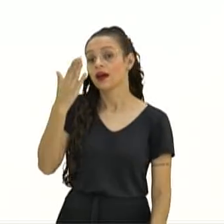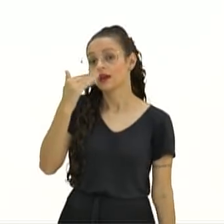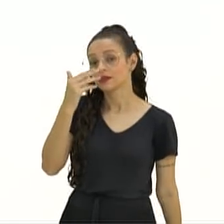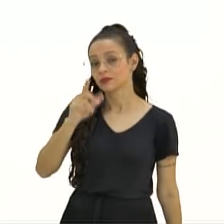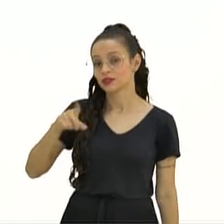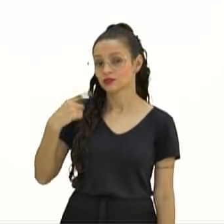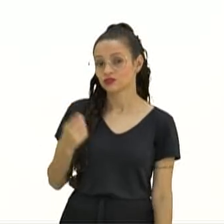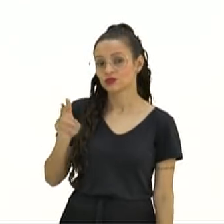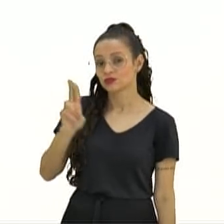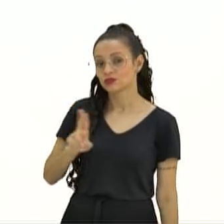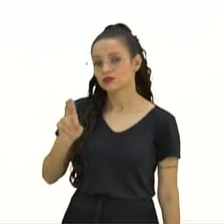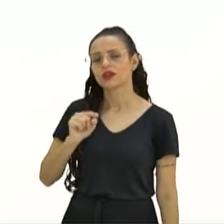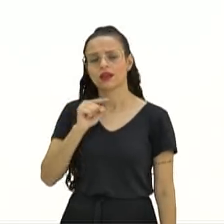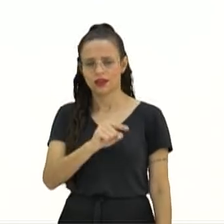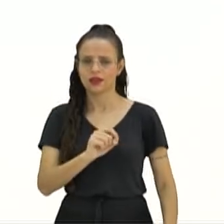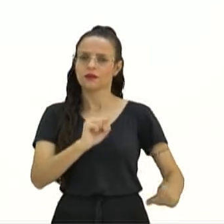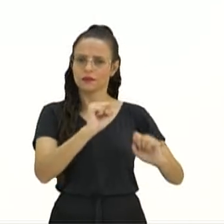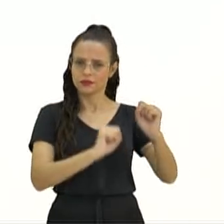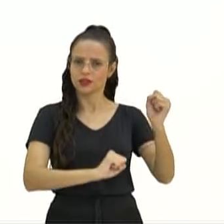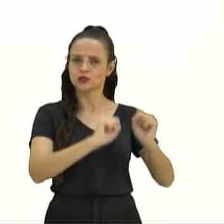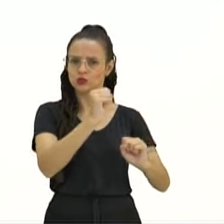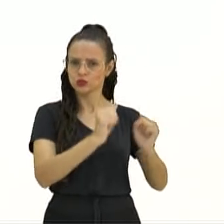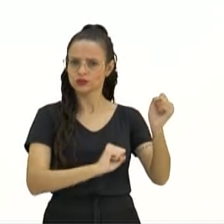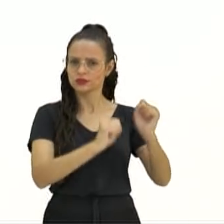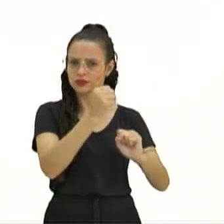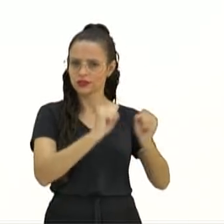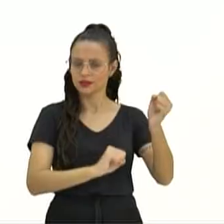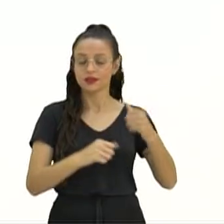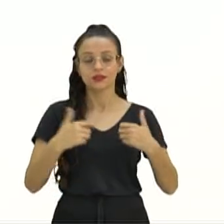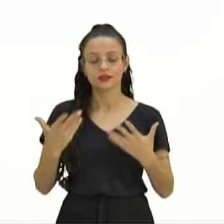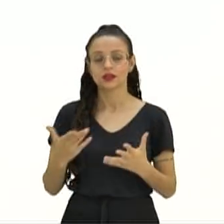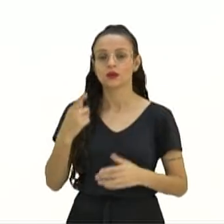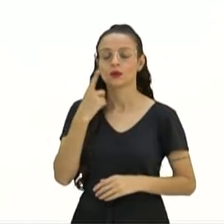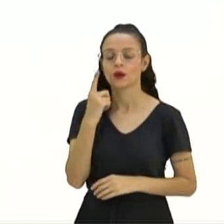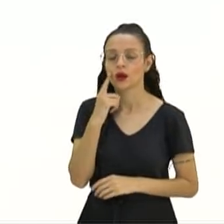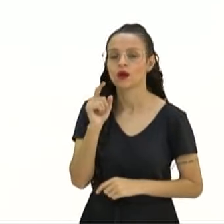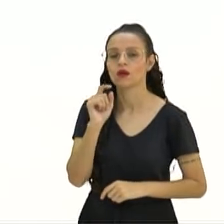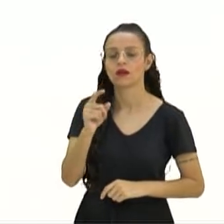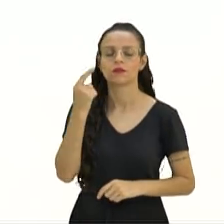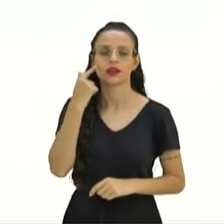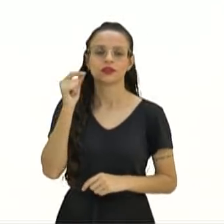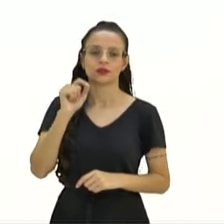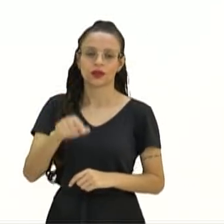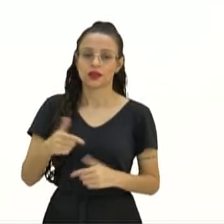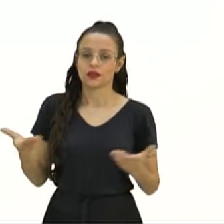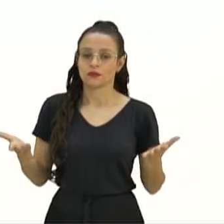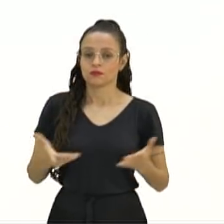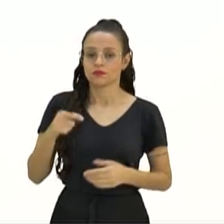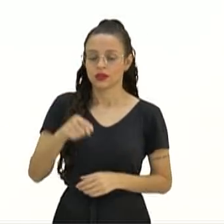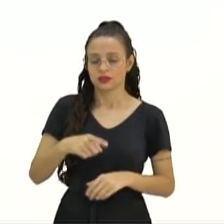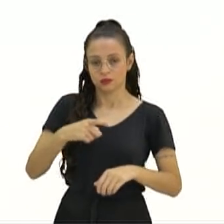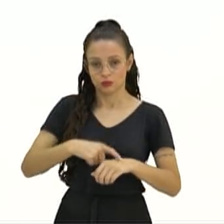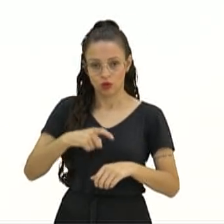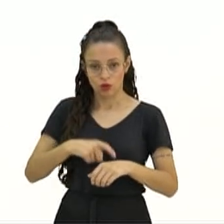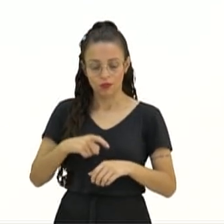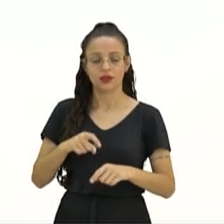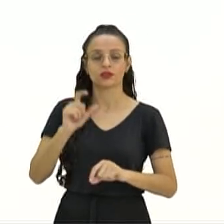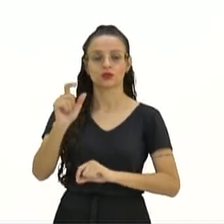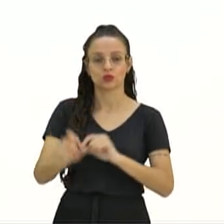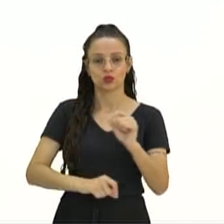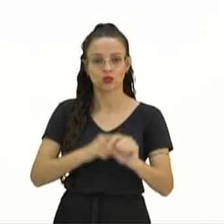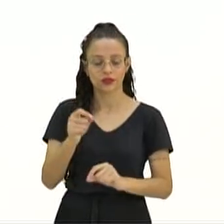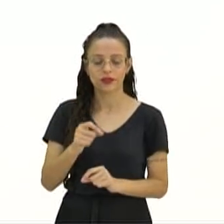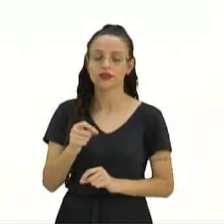que a gente consome, passam pela indústria. Então, vamos pensar o quê? Que esse momento em que acontece a chegada